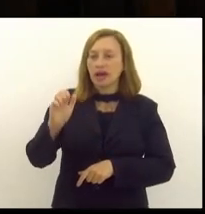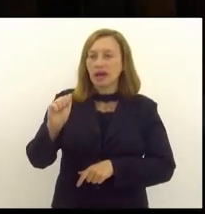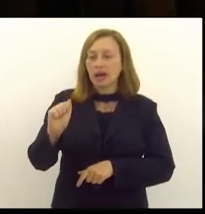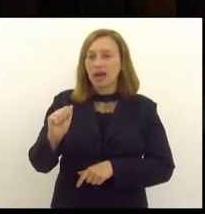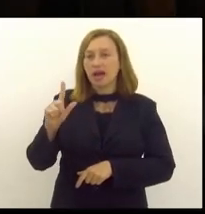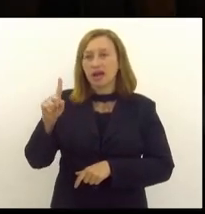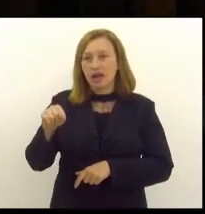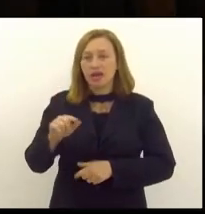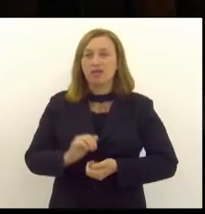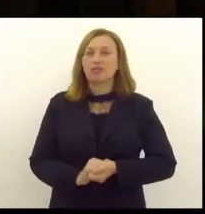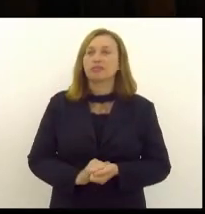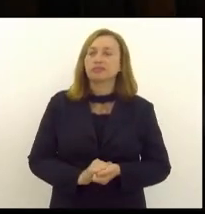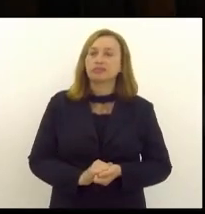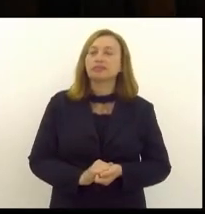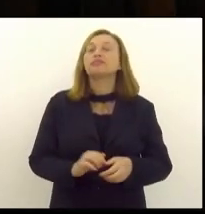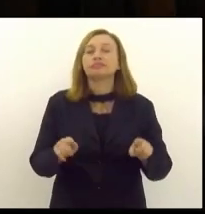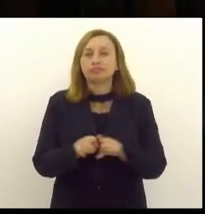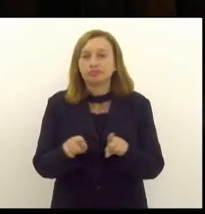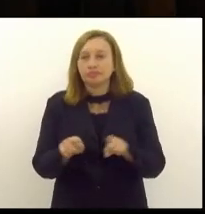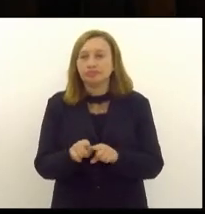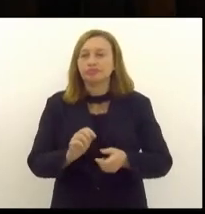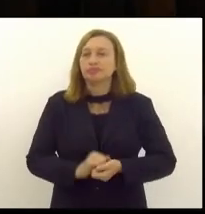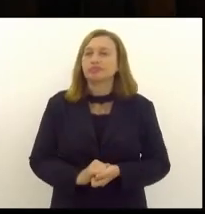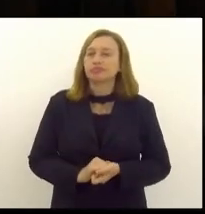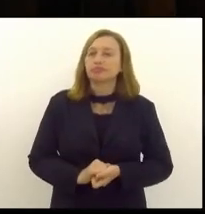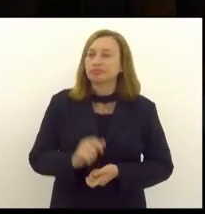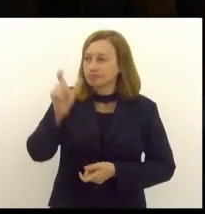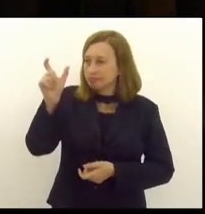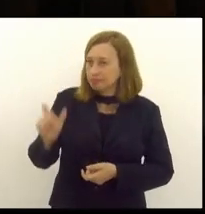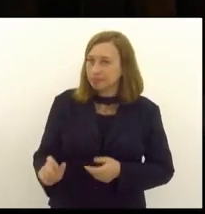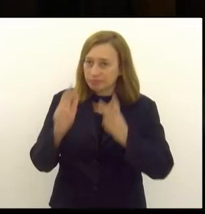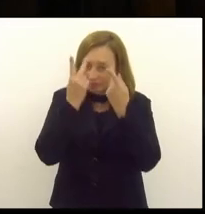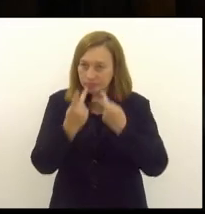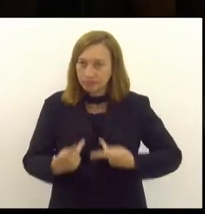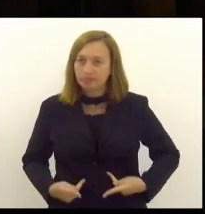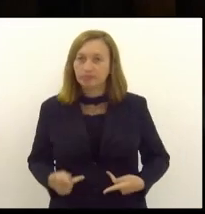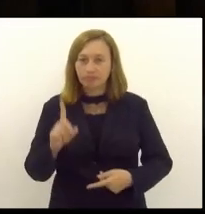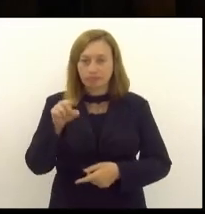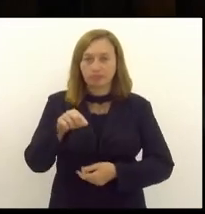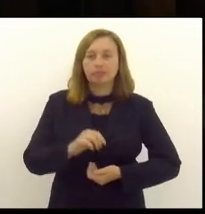contato, como também pela pessoa humana que é.